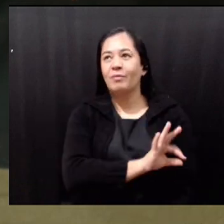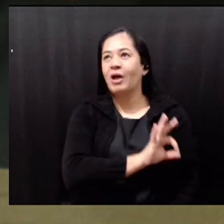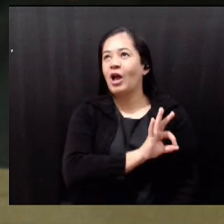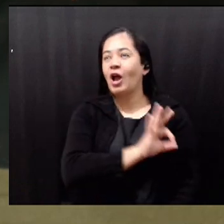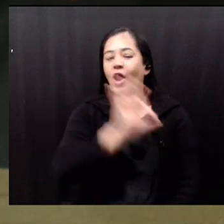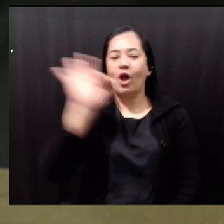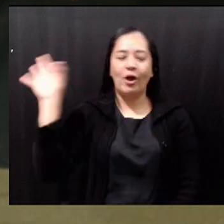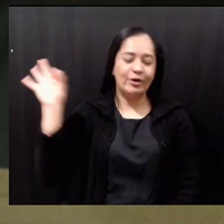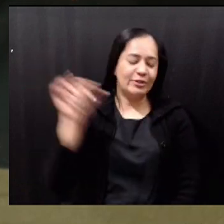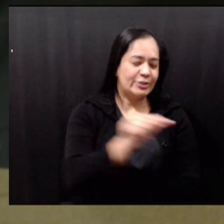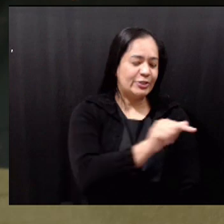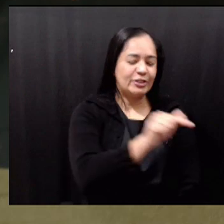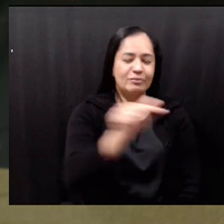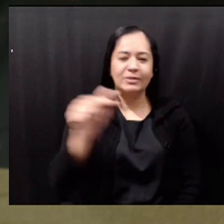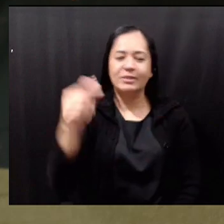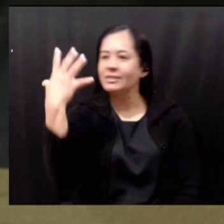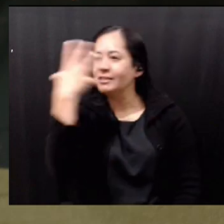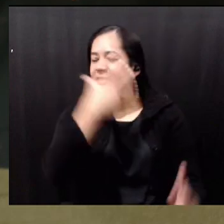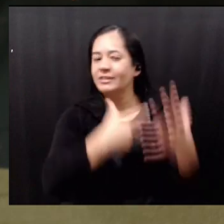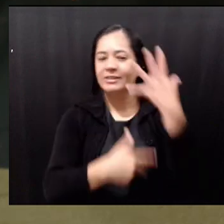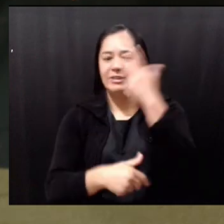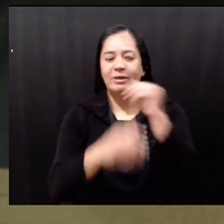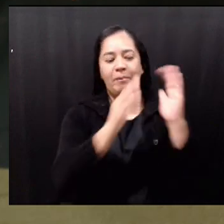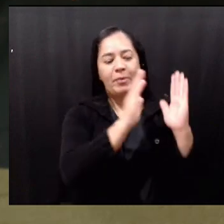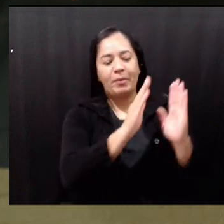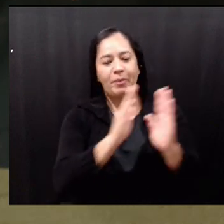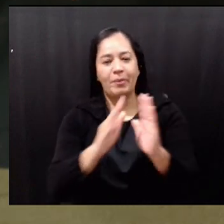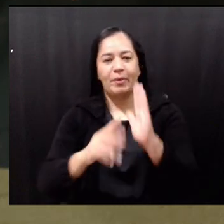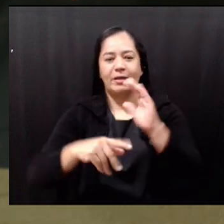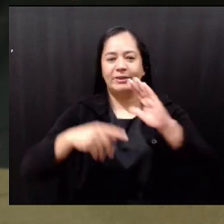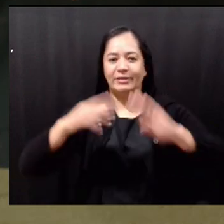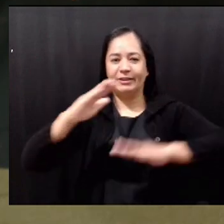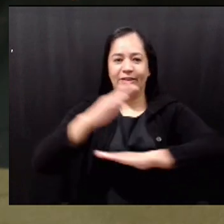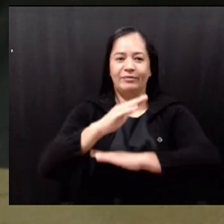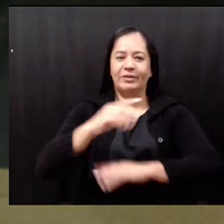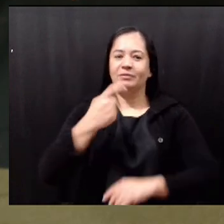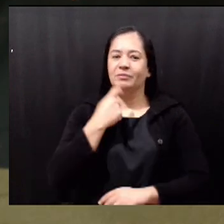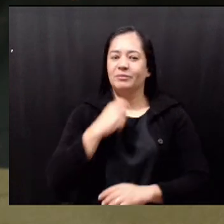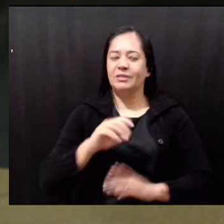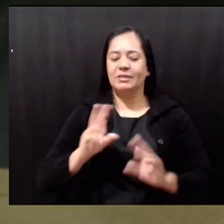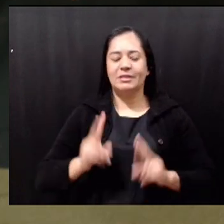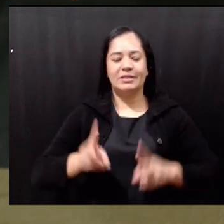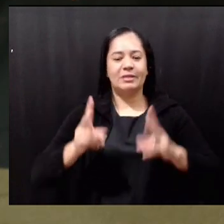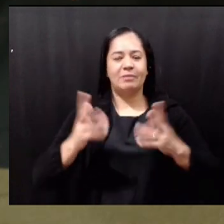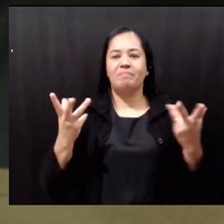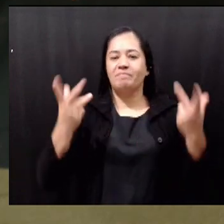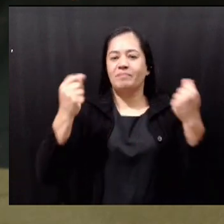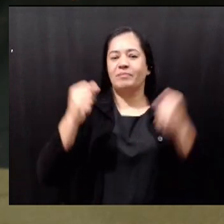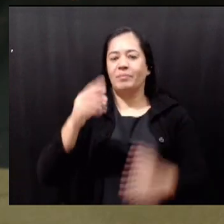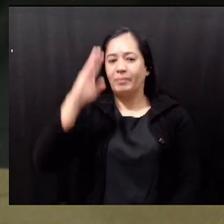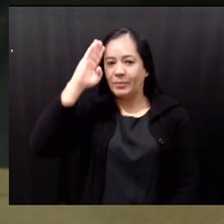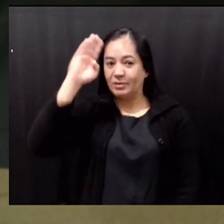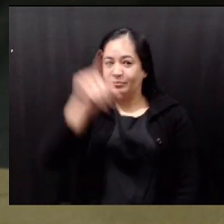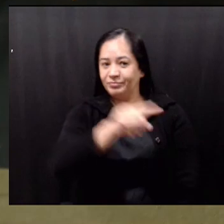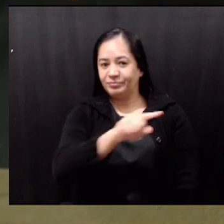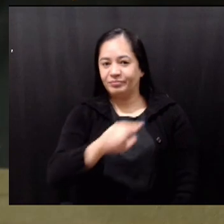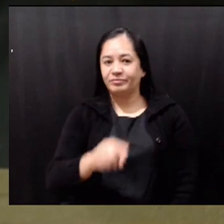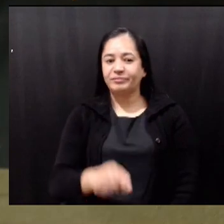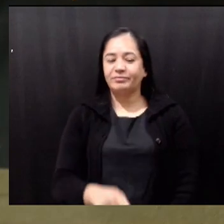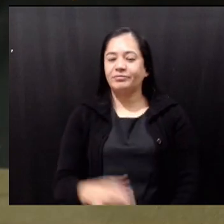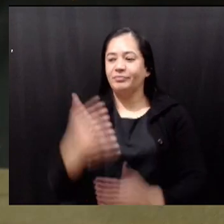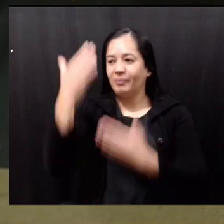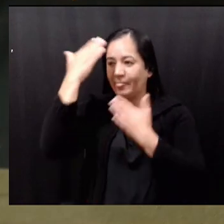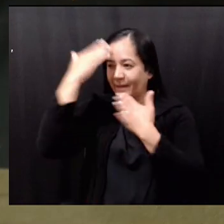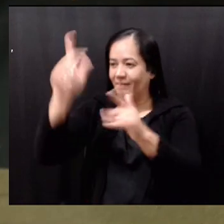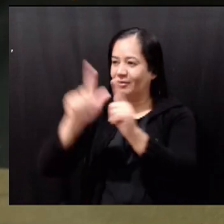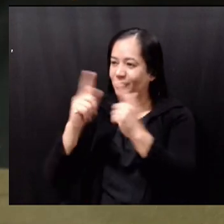linda. A programação da TV Câmara Campinas, como sempre, impecável, especialmente para você. Valeu a nossa equipe aí trabalhando sempre,